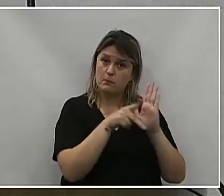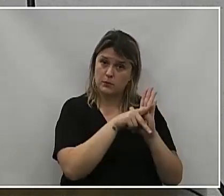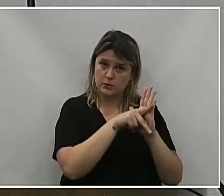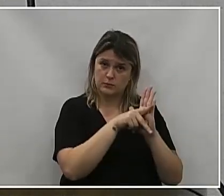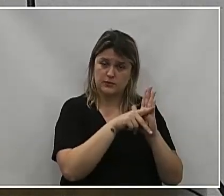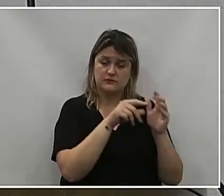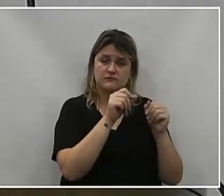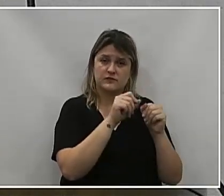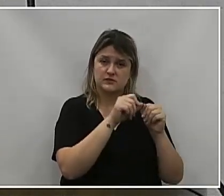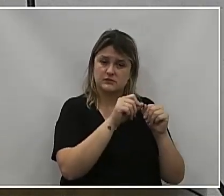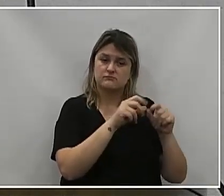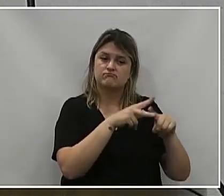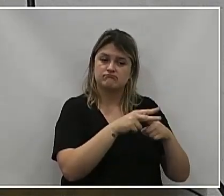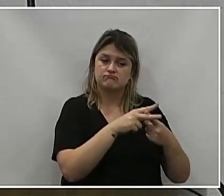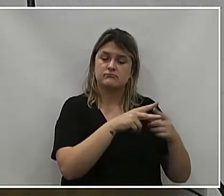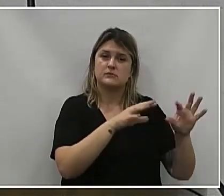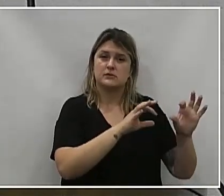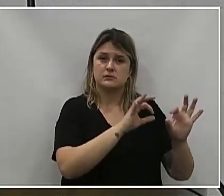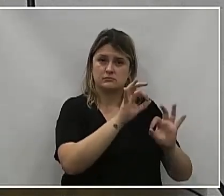Ela tem